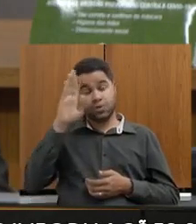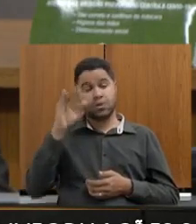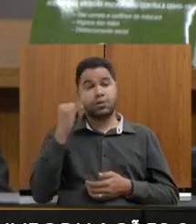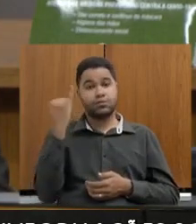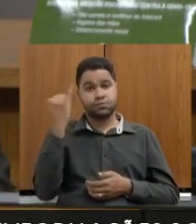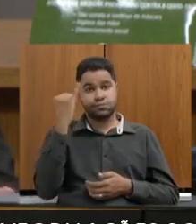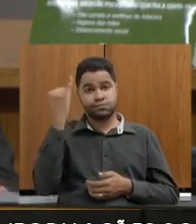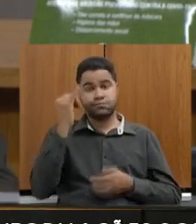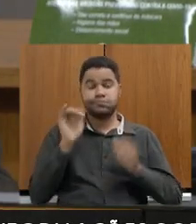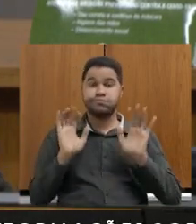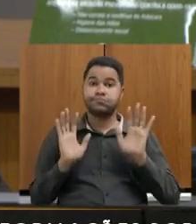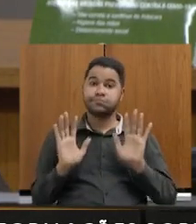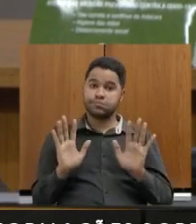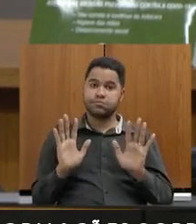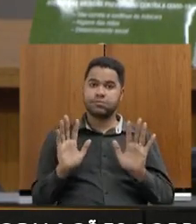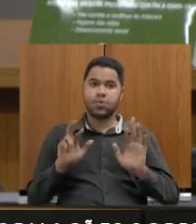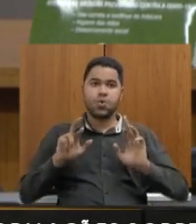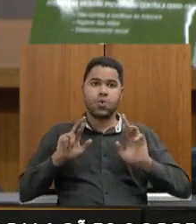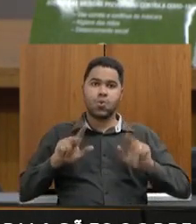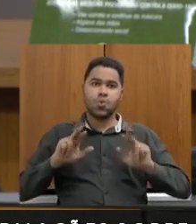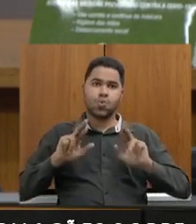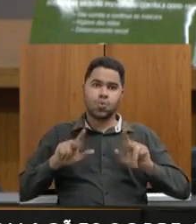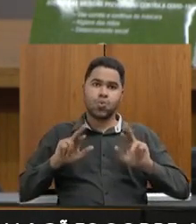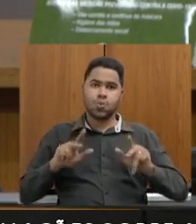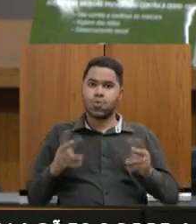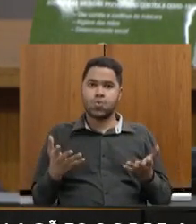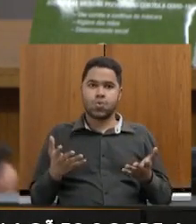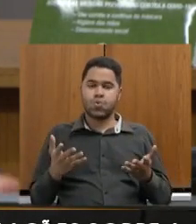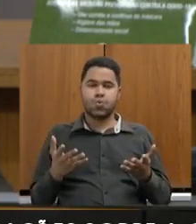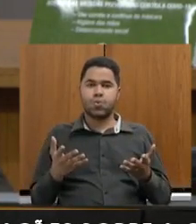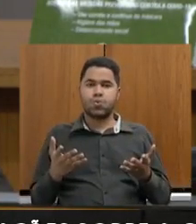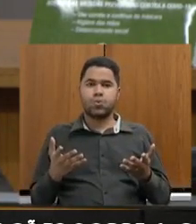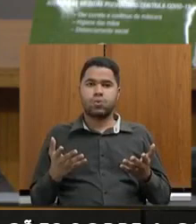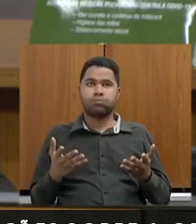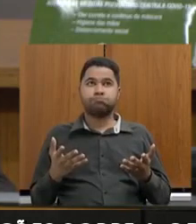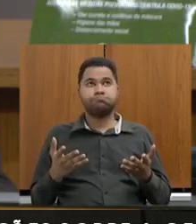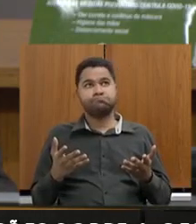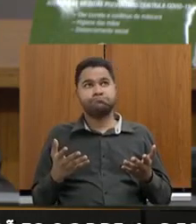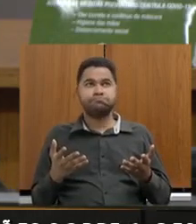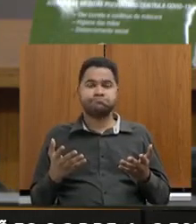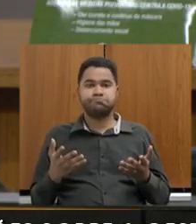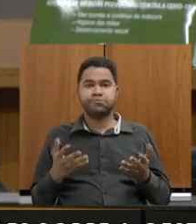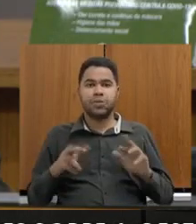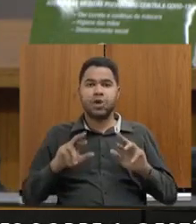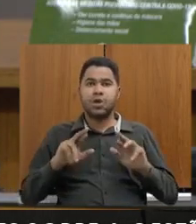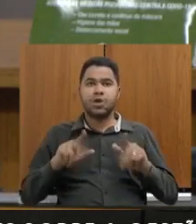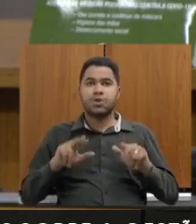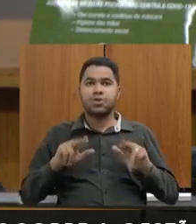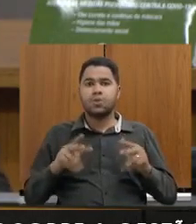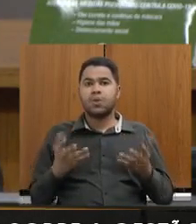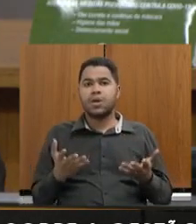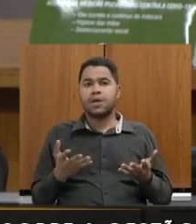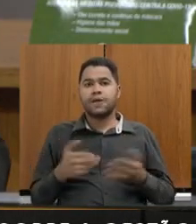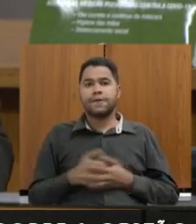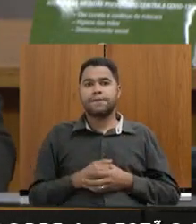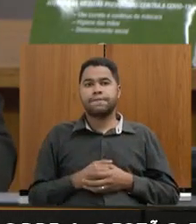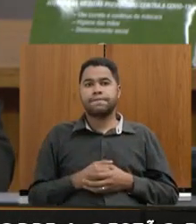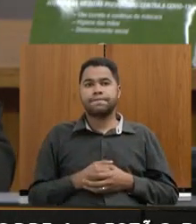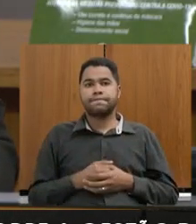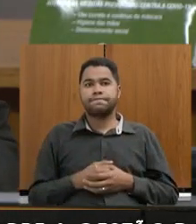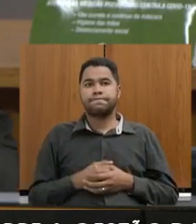levante mas não é disse digamos assim não é de ser